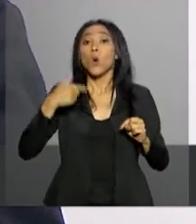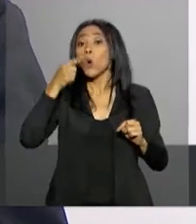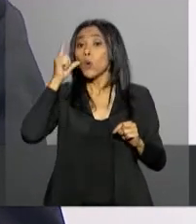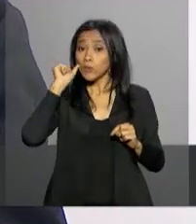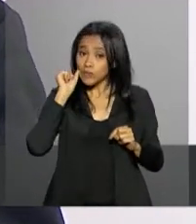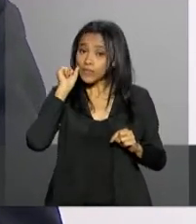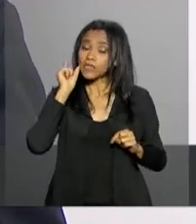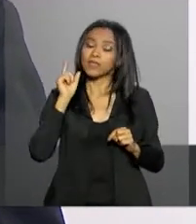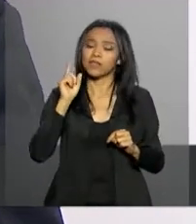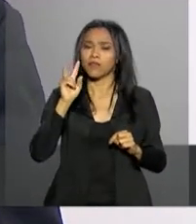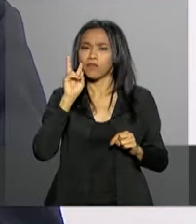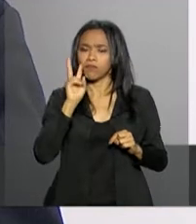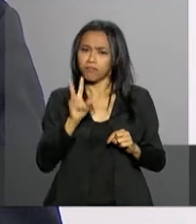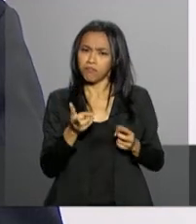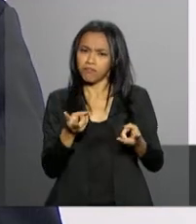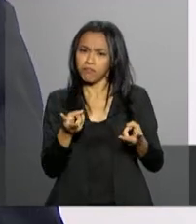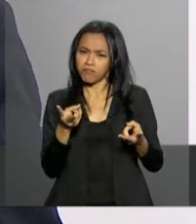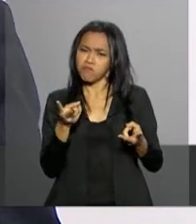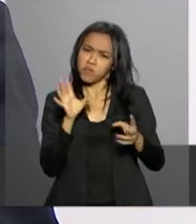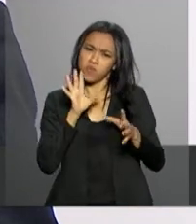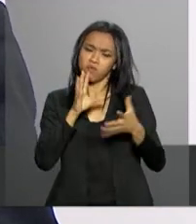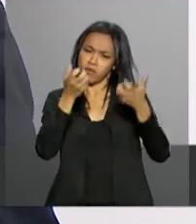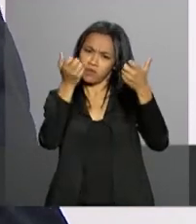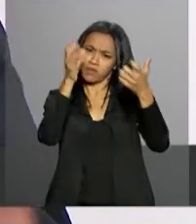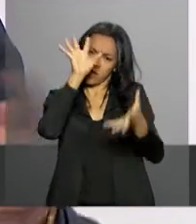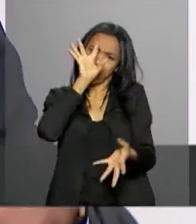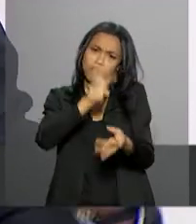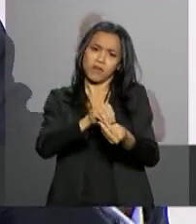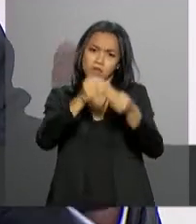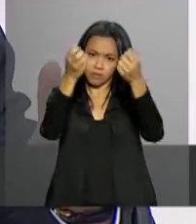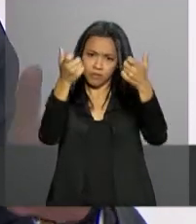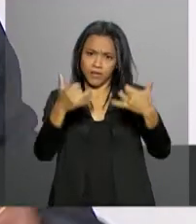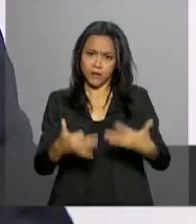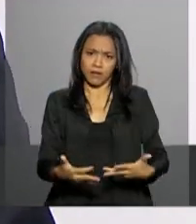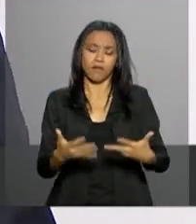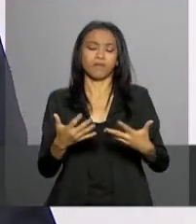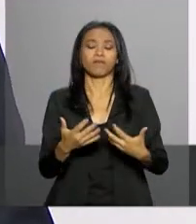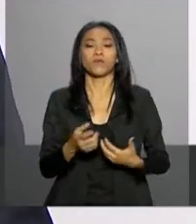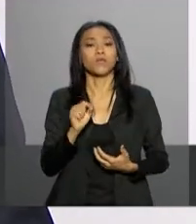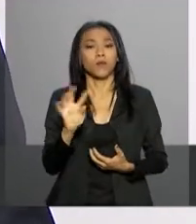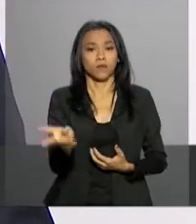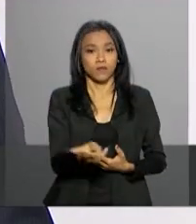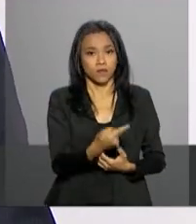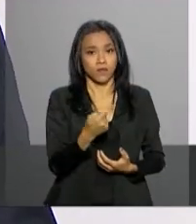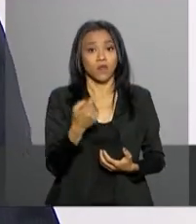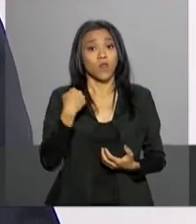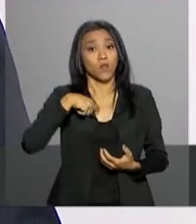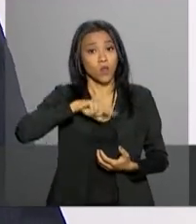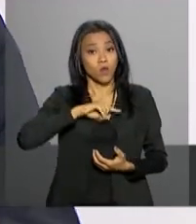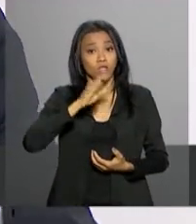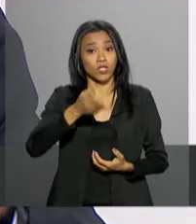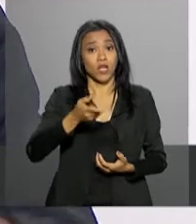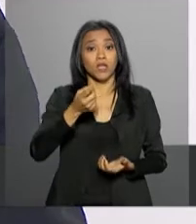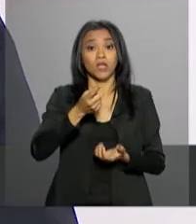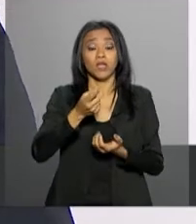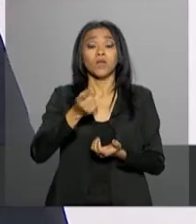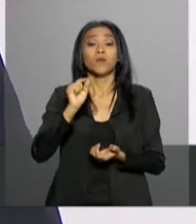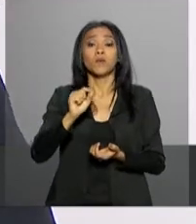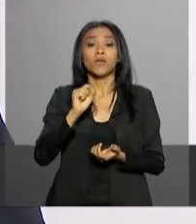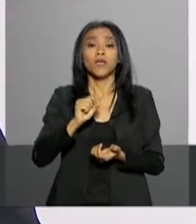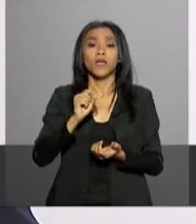trabalhadores brasileiros e dou um breve panorama para dizer mais uma vez do brasil no século 21 nós liberamos por exemplo as contas inativas